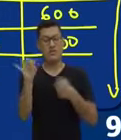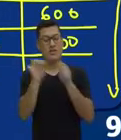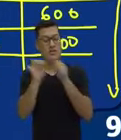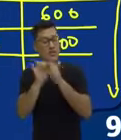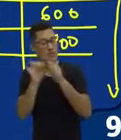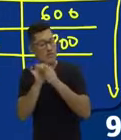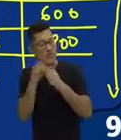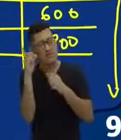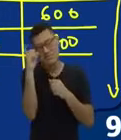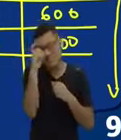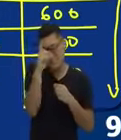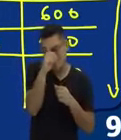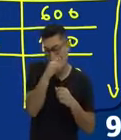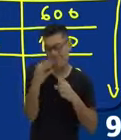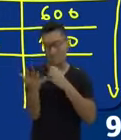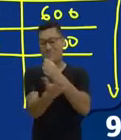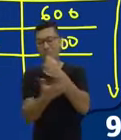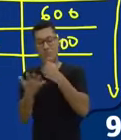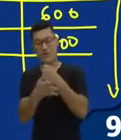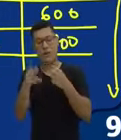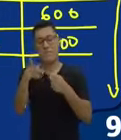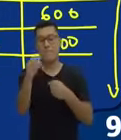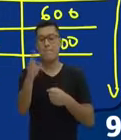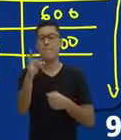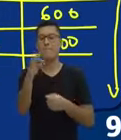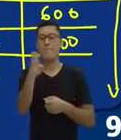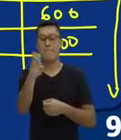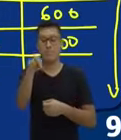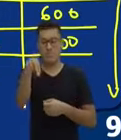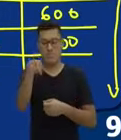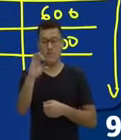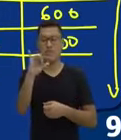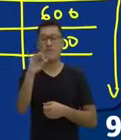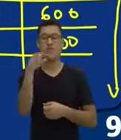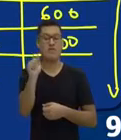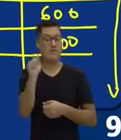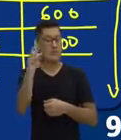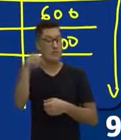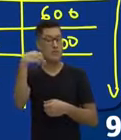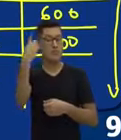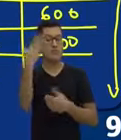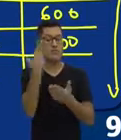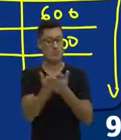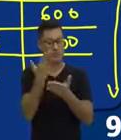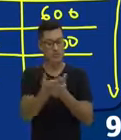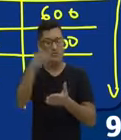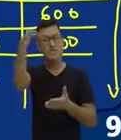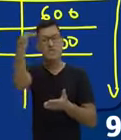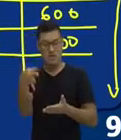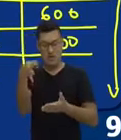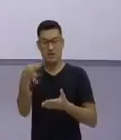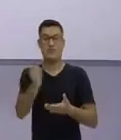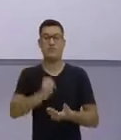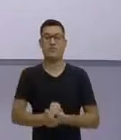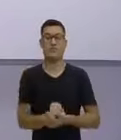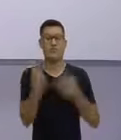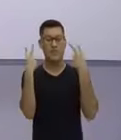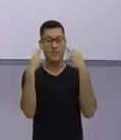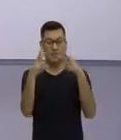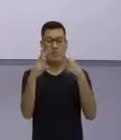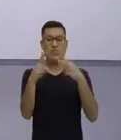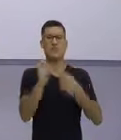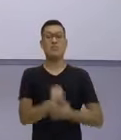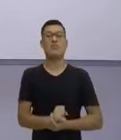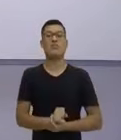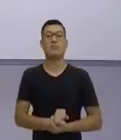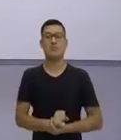complicado, que a gente não vai fazer essa estratégia ainda hoje, isso vai ficar para uma outra aula, tá certo? Aí olhando para cá para a gente, pessoal, então